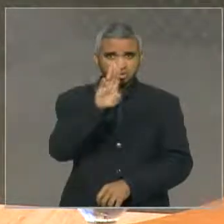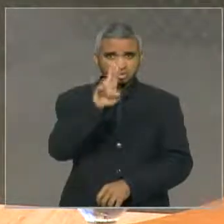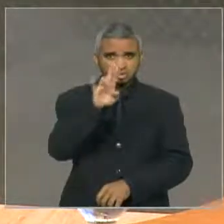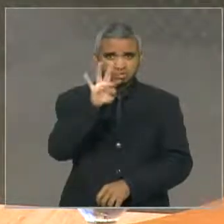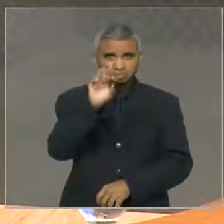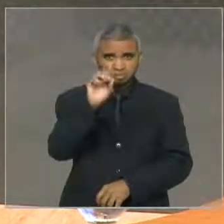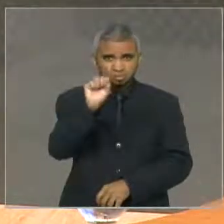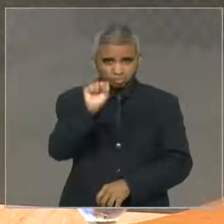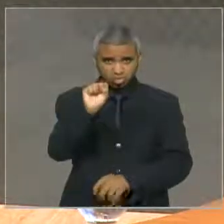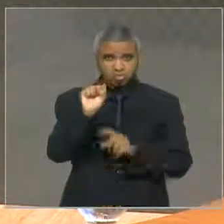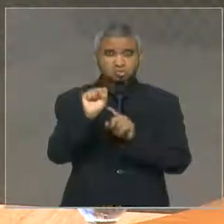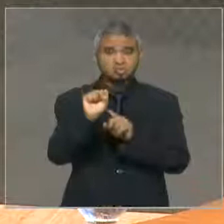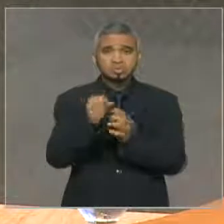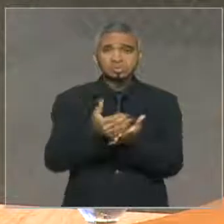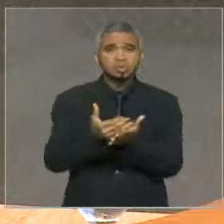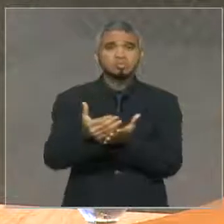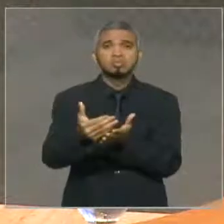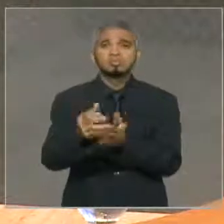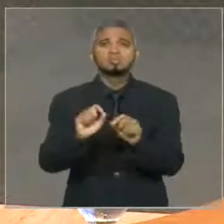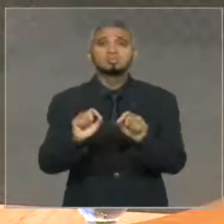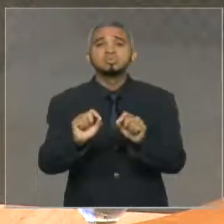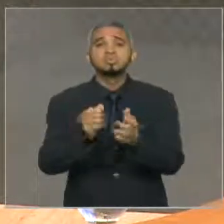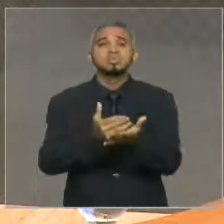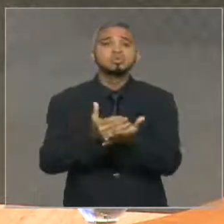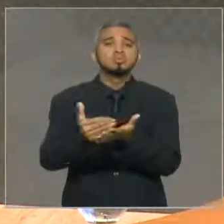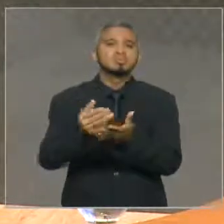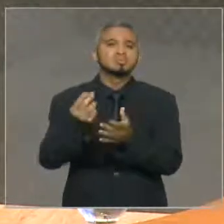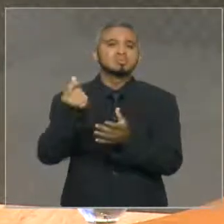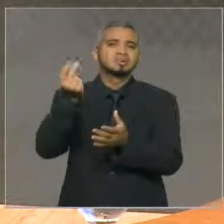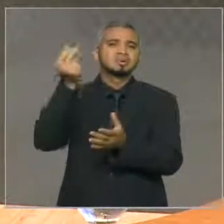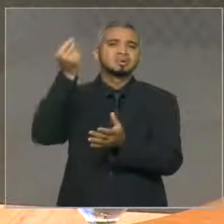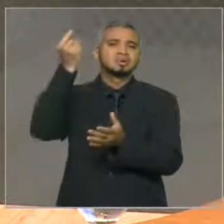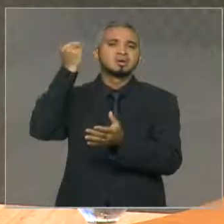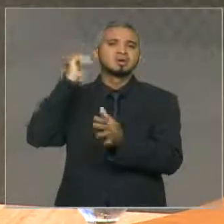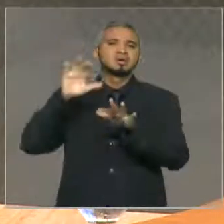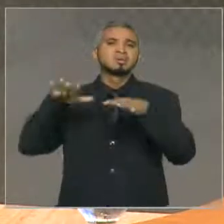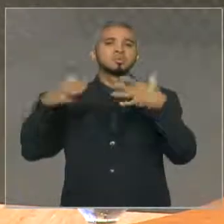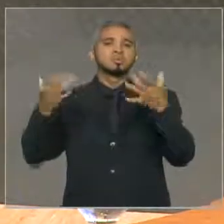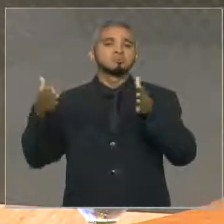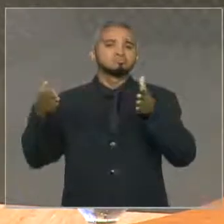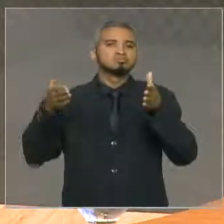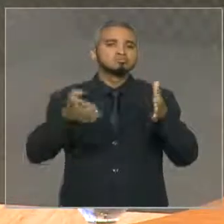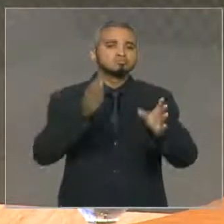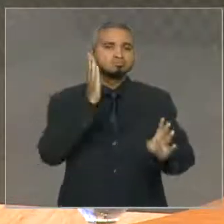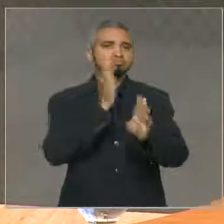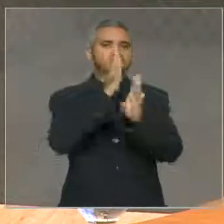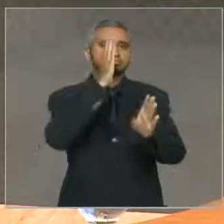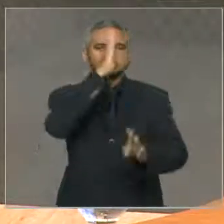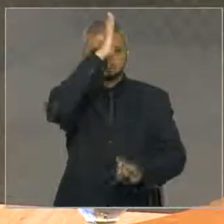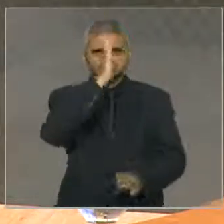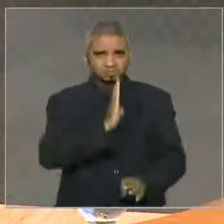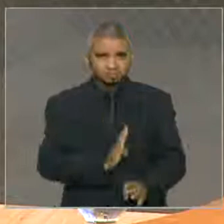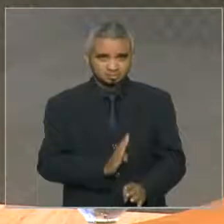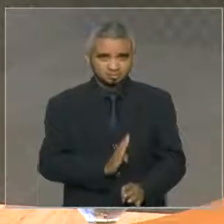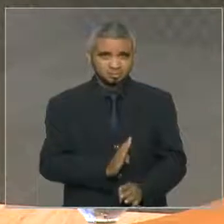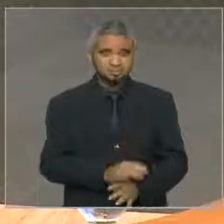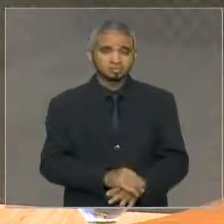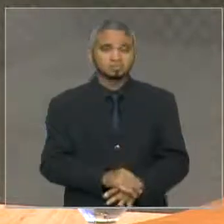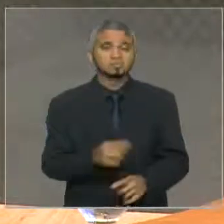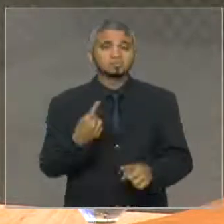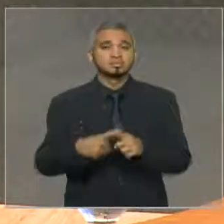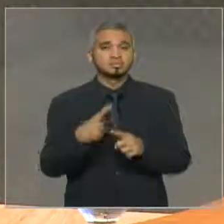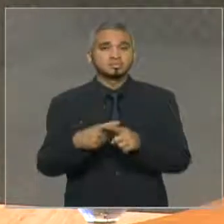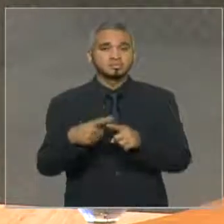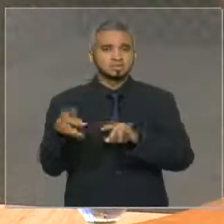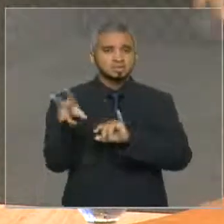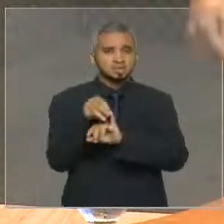Brasil. É óbvio que o formato da administração tributária então vigente